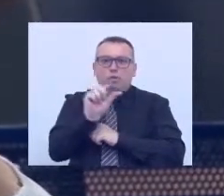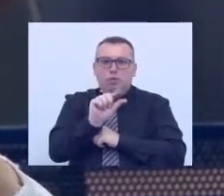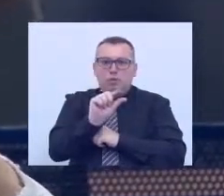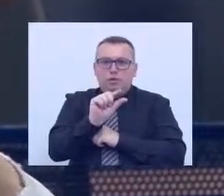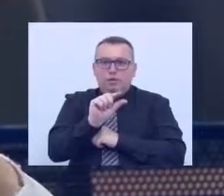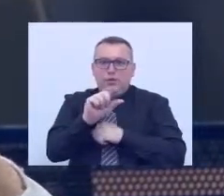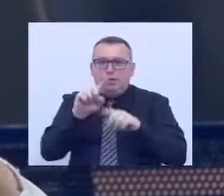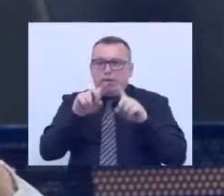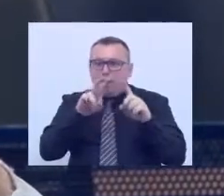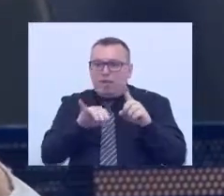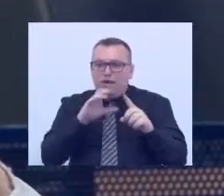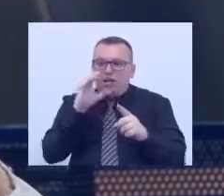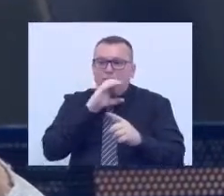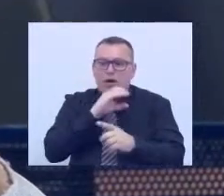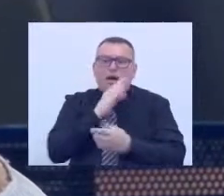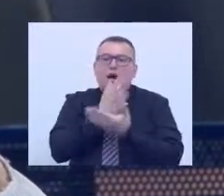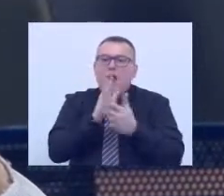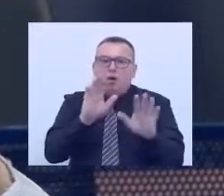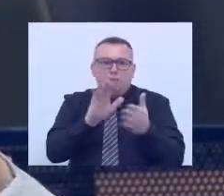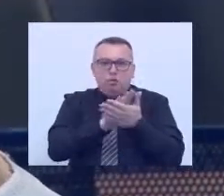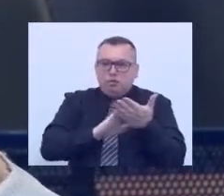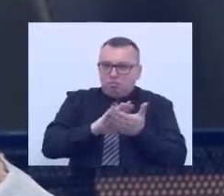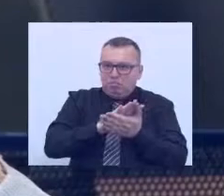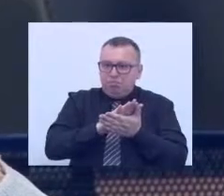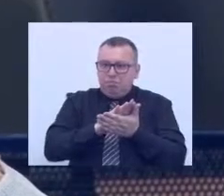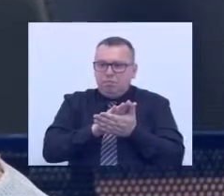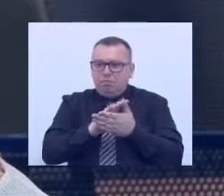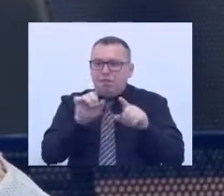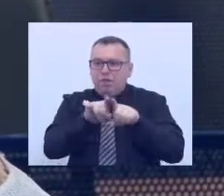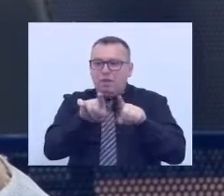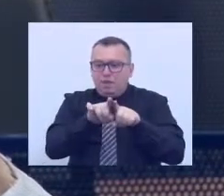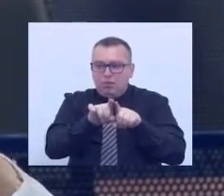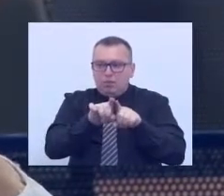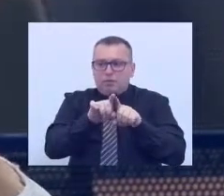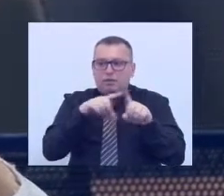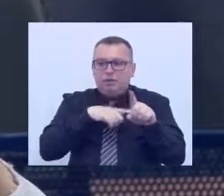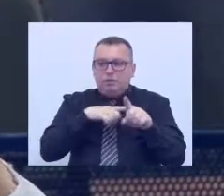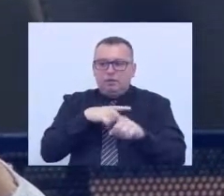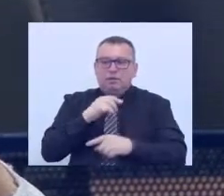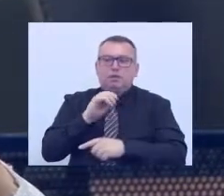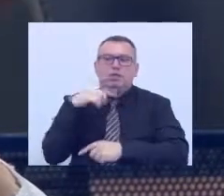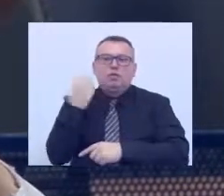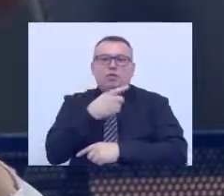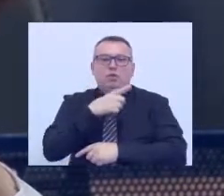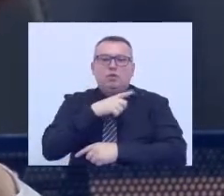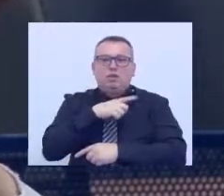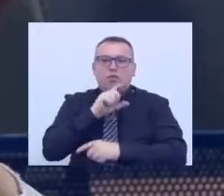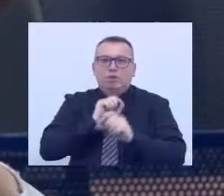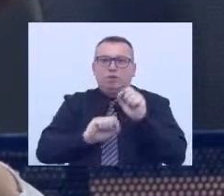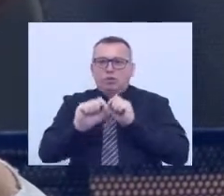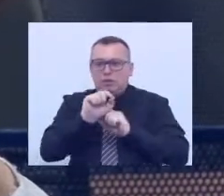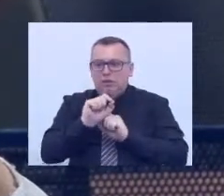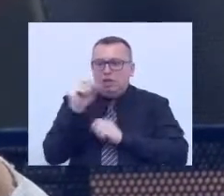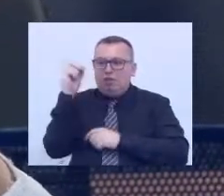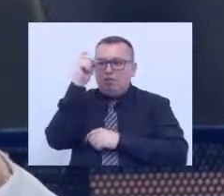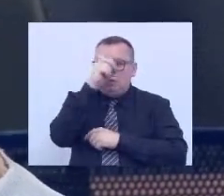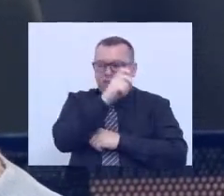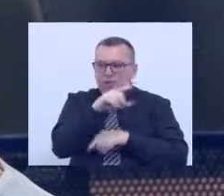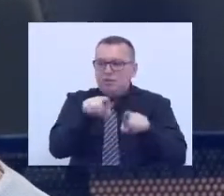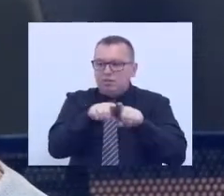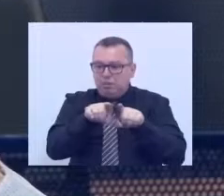da arrecadação geral, né, do município. E ainda nós temos ainda uma certa dificuldade